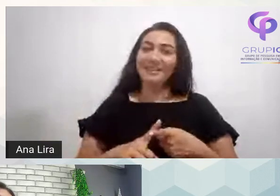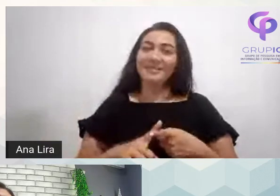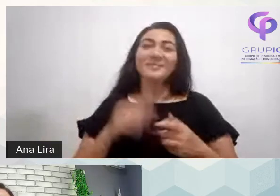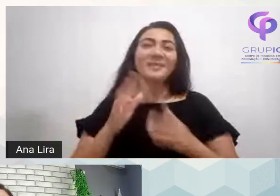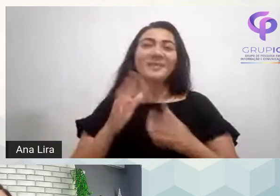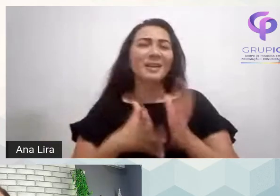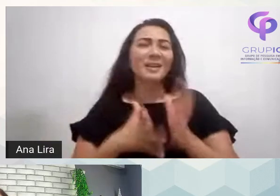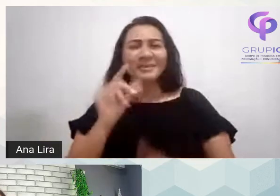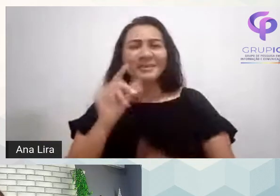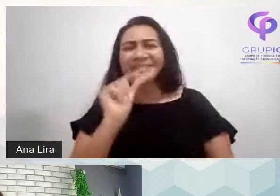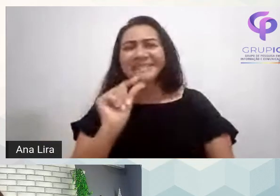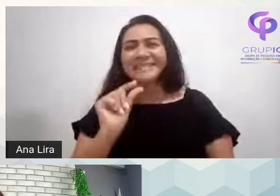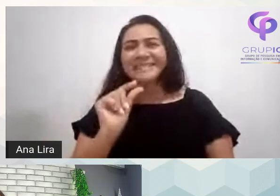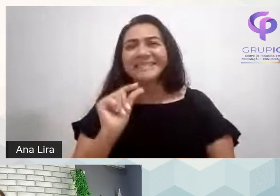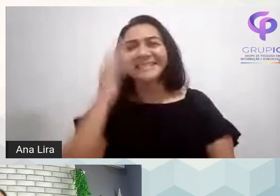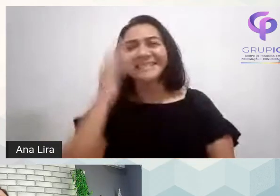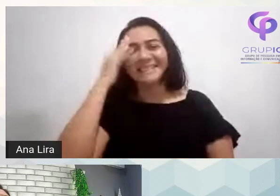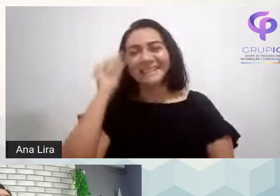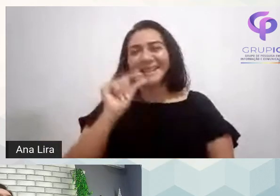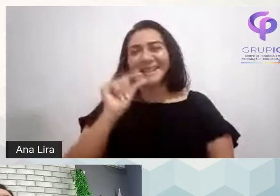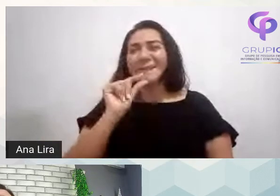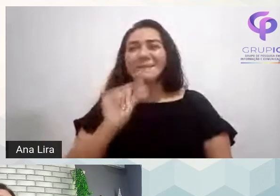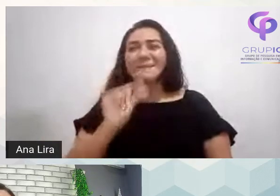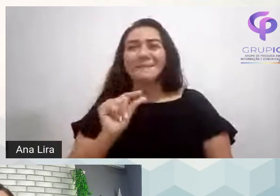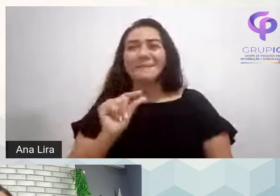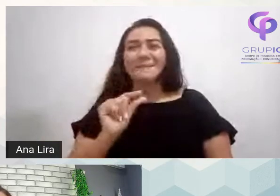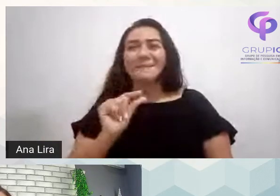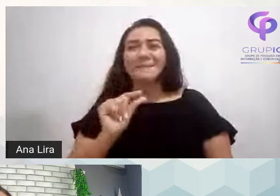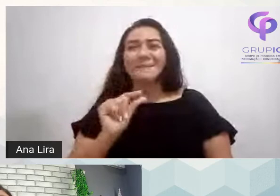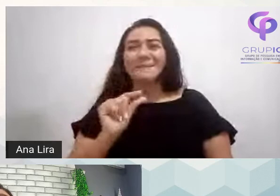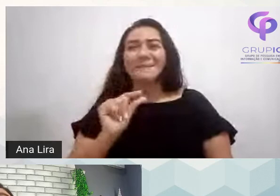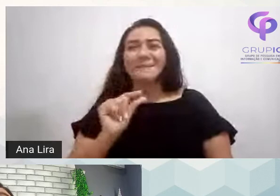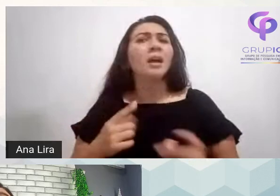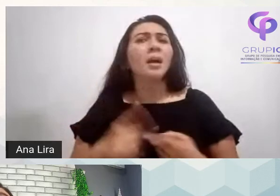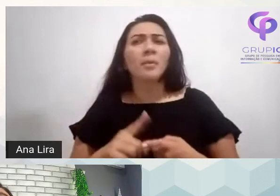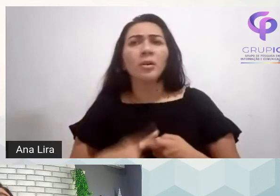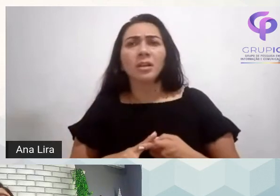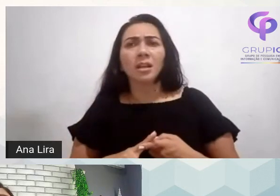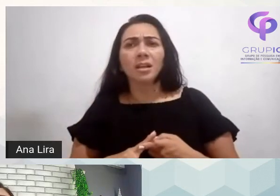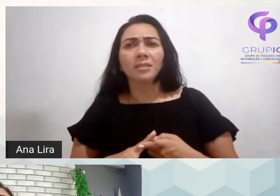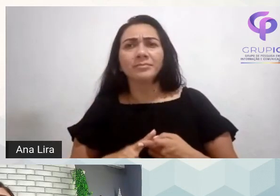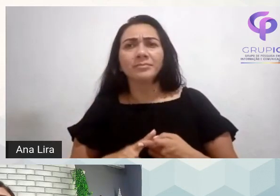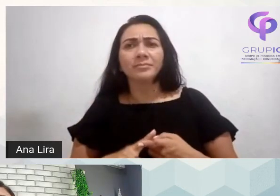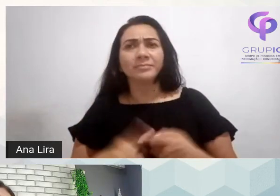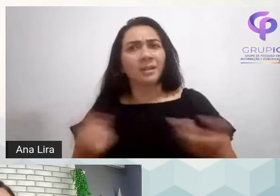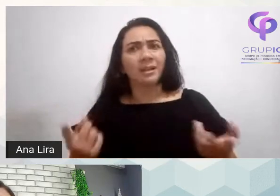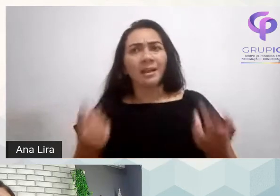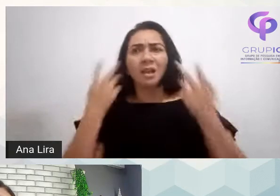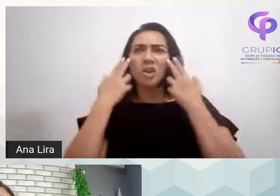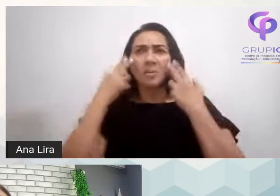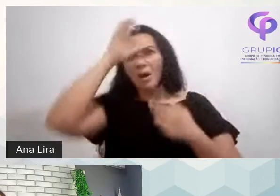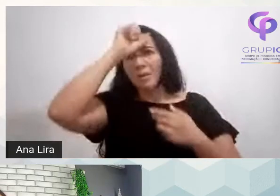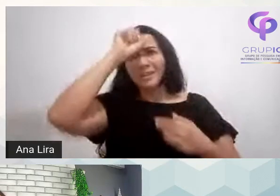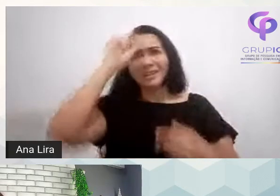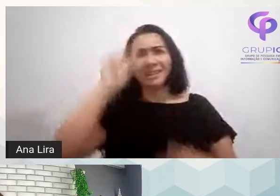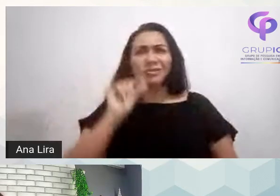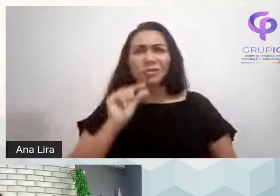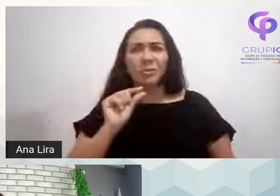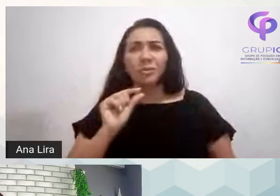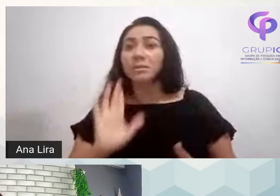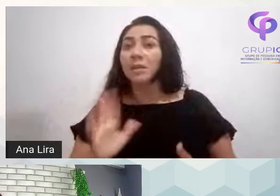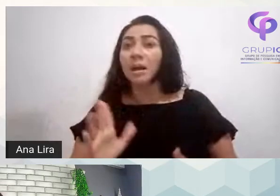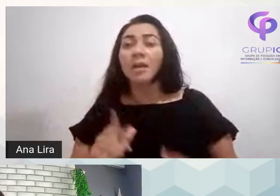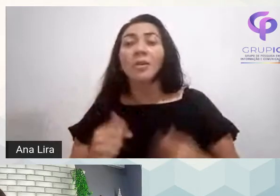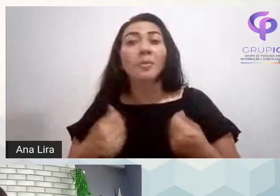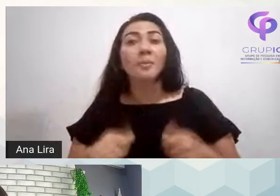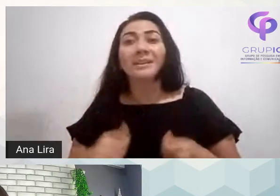ser, não porque eu quero, eu vou correr por fora, mas tinha que fazer parte da minha formação enquanto profissional,